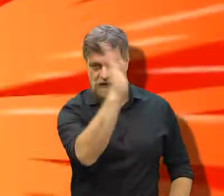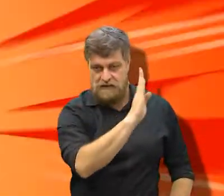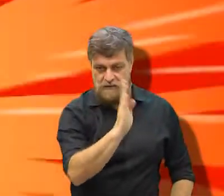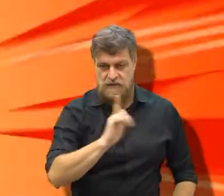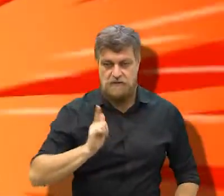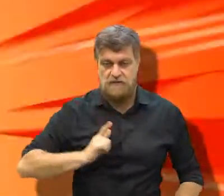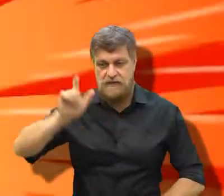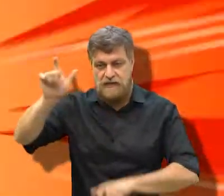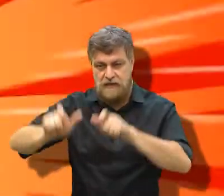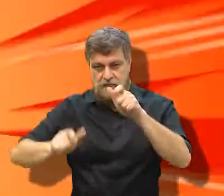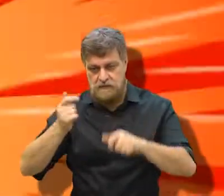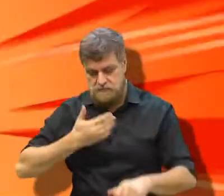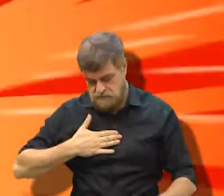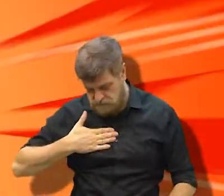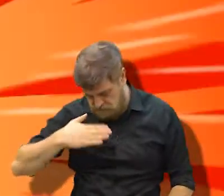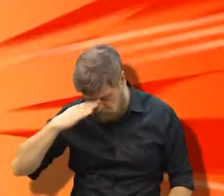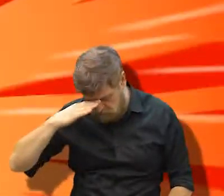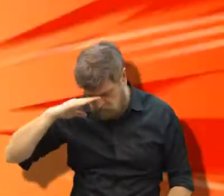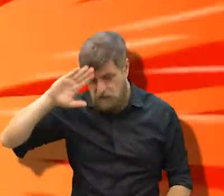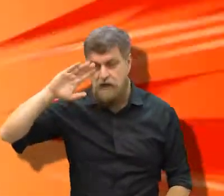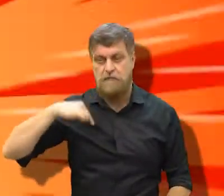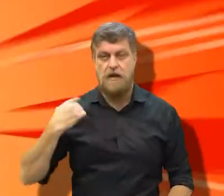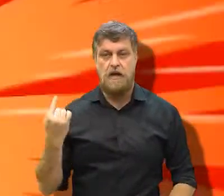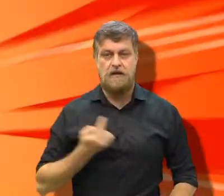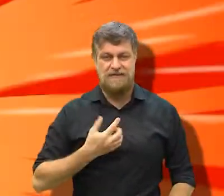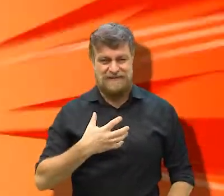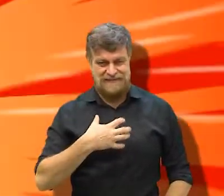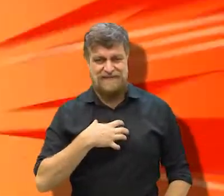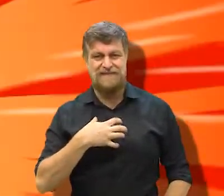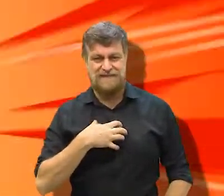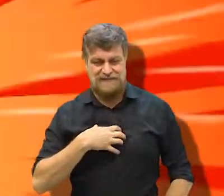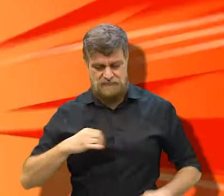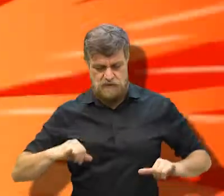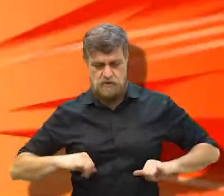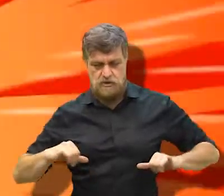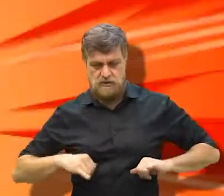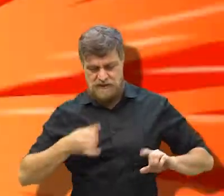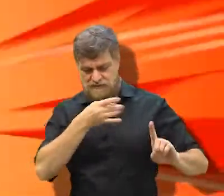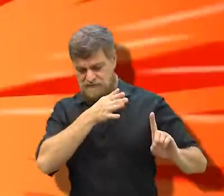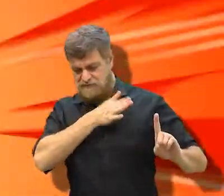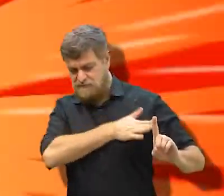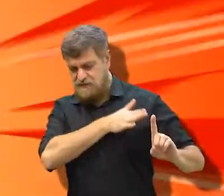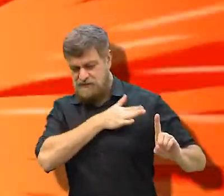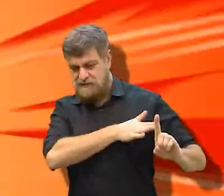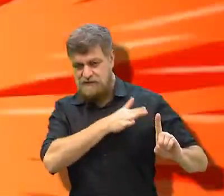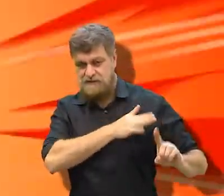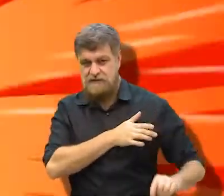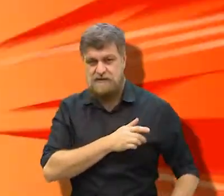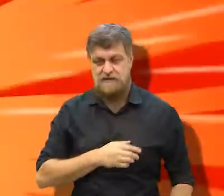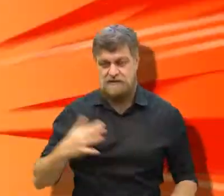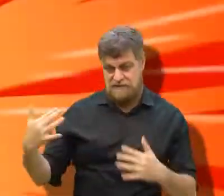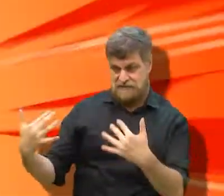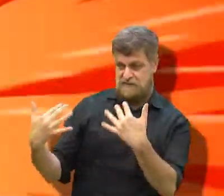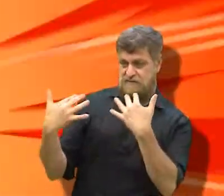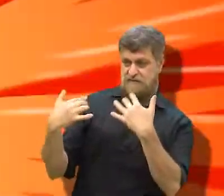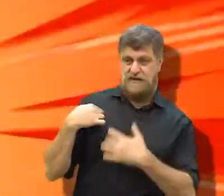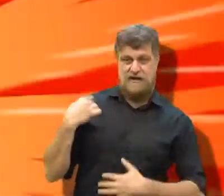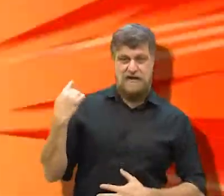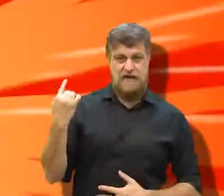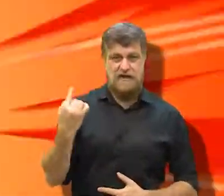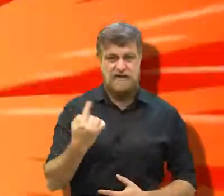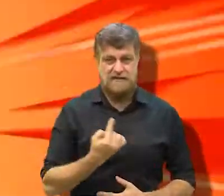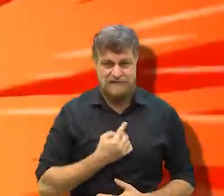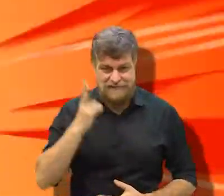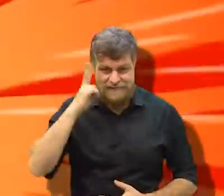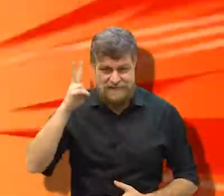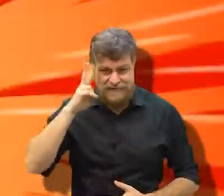Brasil. Como somos a minoria, eu sofro de preconceito. As pessoas têm geralmente uma imagem errada que pegaram